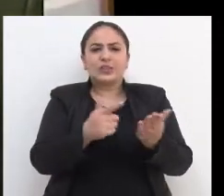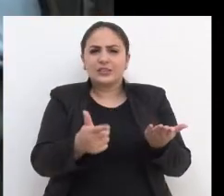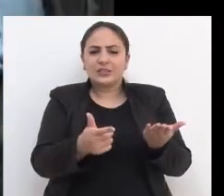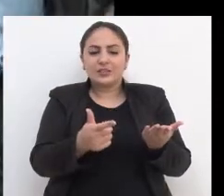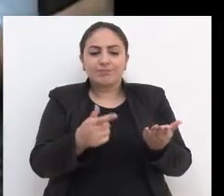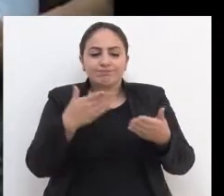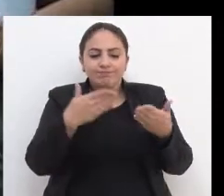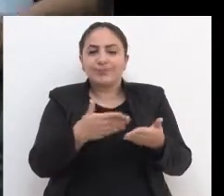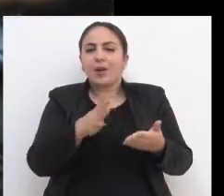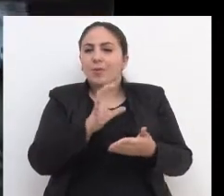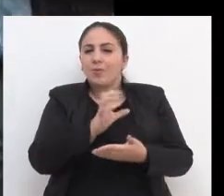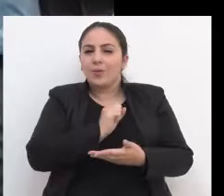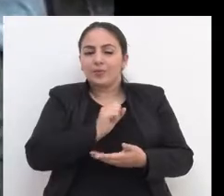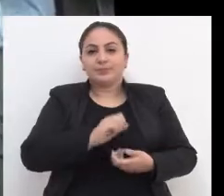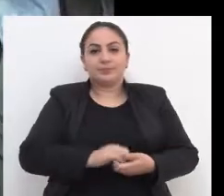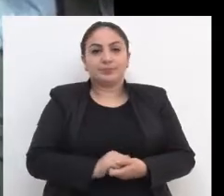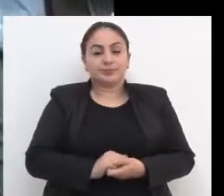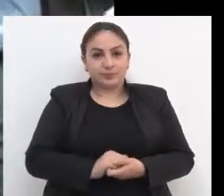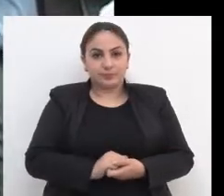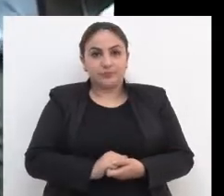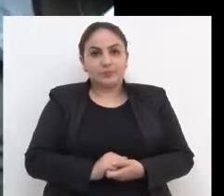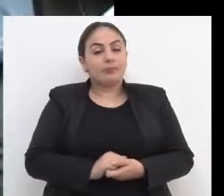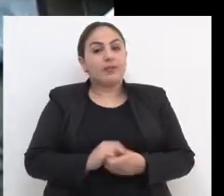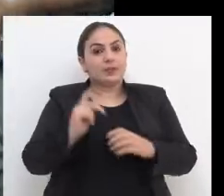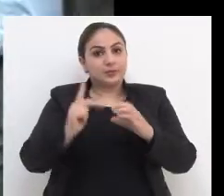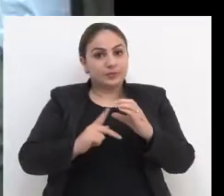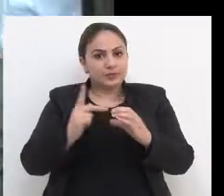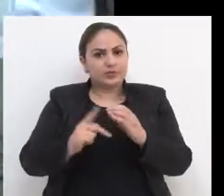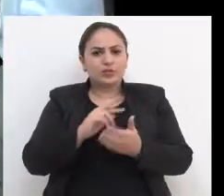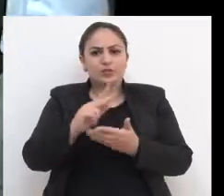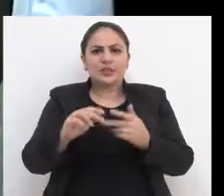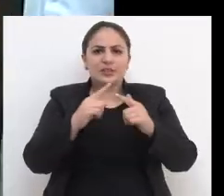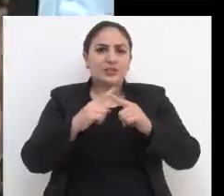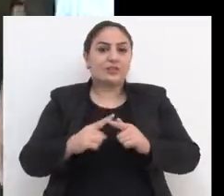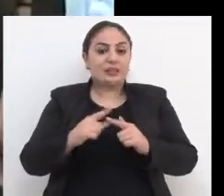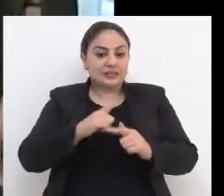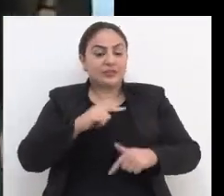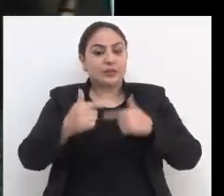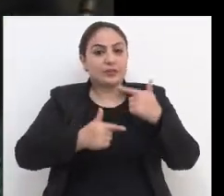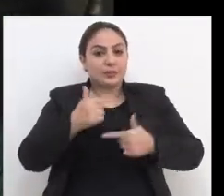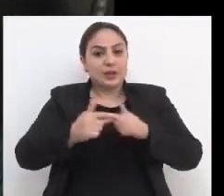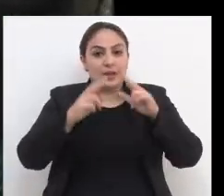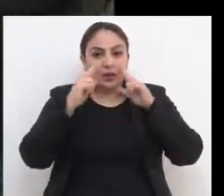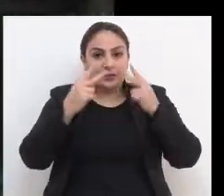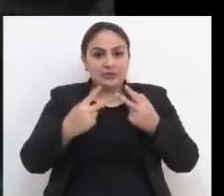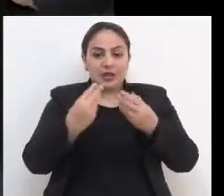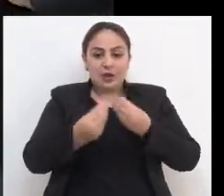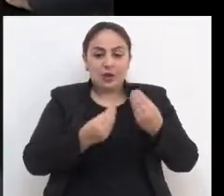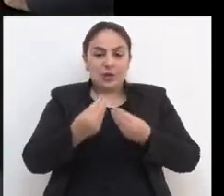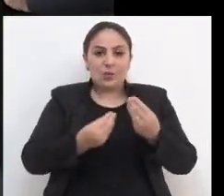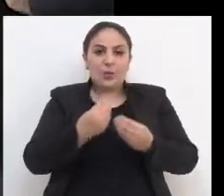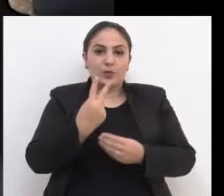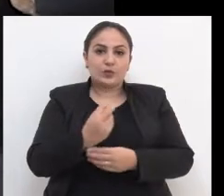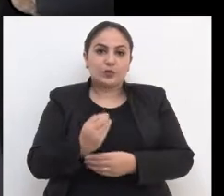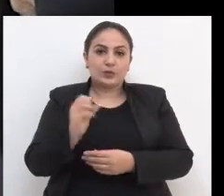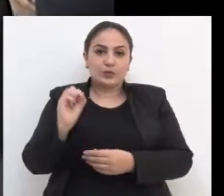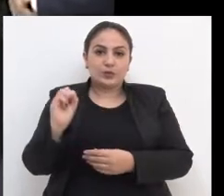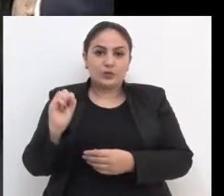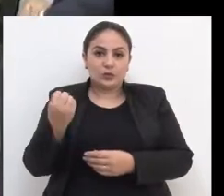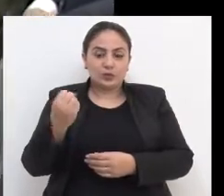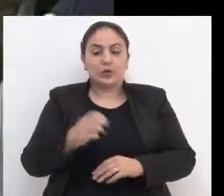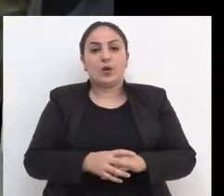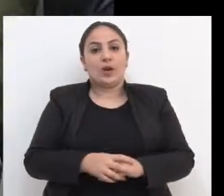incondicional. No Legislativo, por diversas vezes, teve seu trabalho reconhecido, como em 2008,